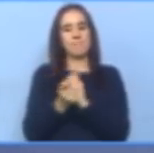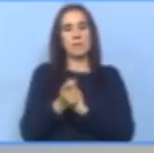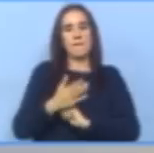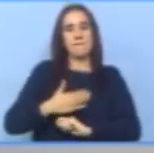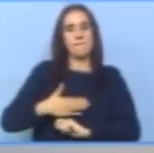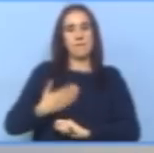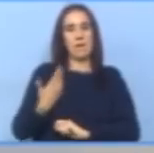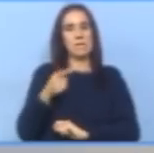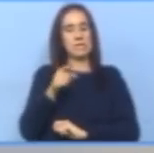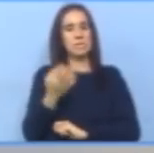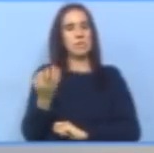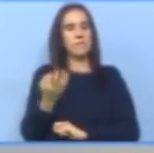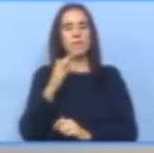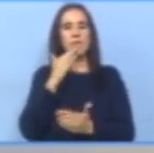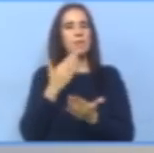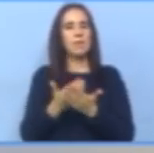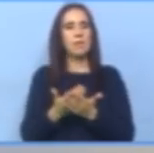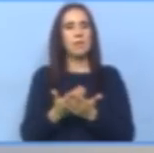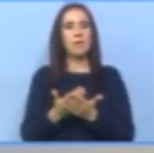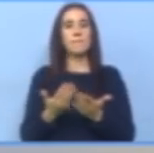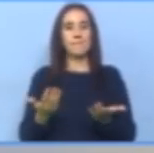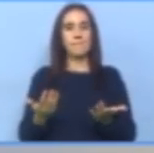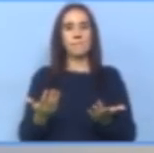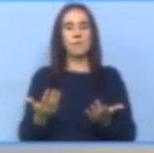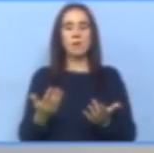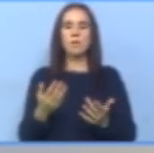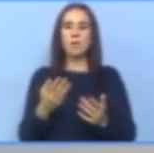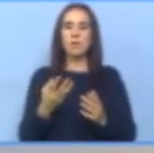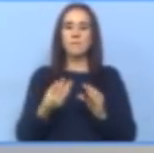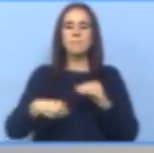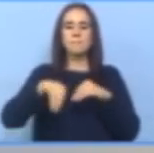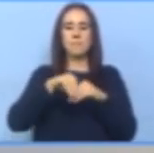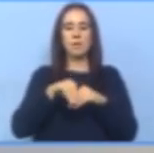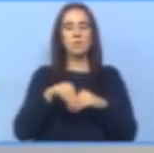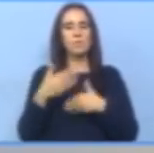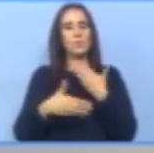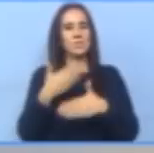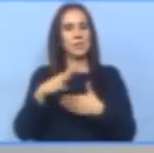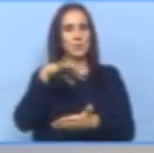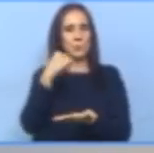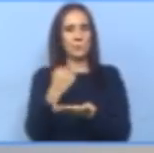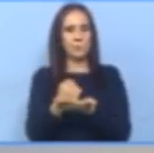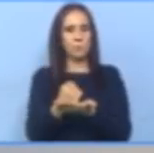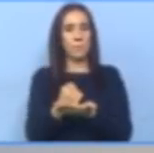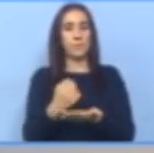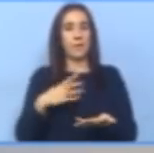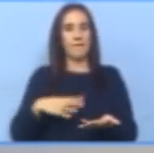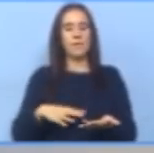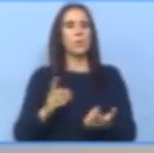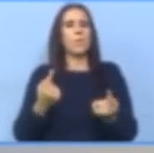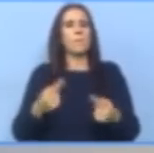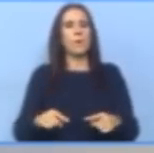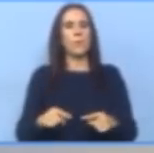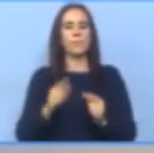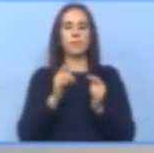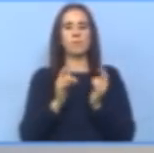retransformação é algo que vem dar vem completar um processo. O que se pretende, uma vez mais, não é simplesmente pôr